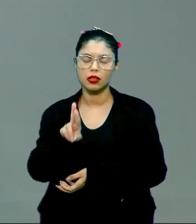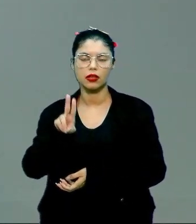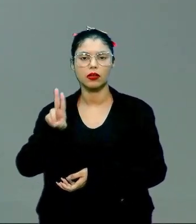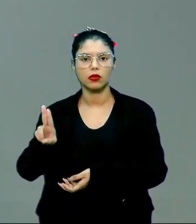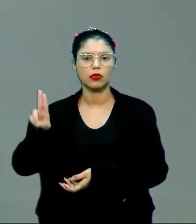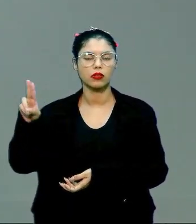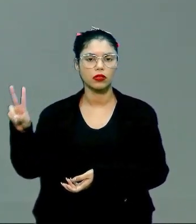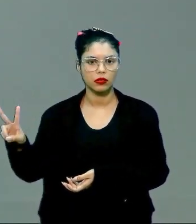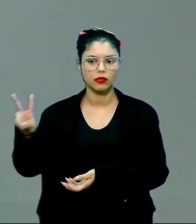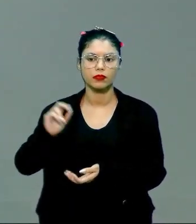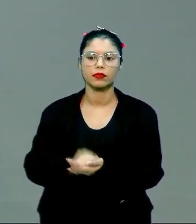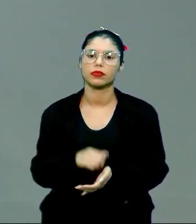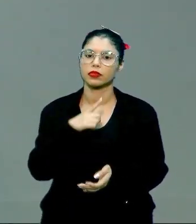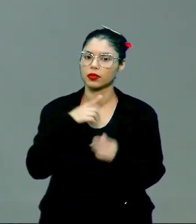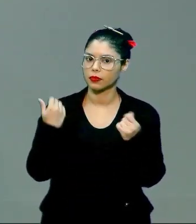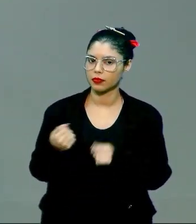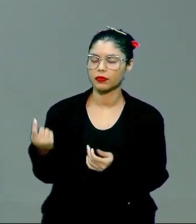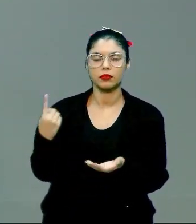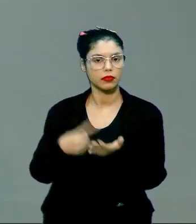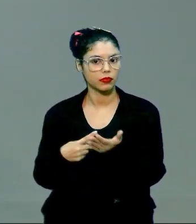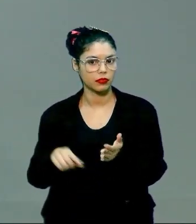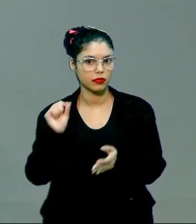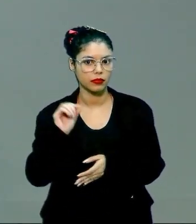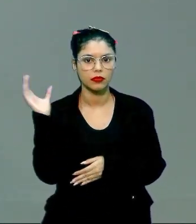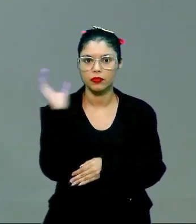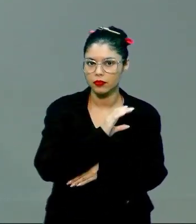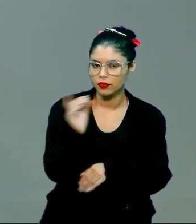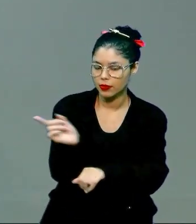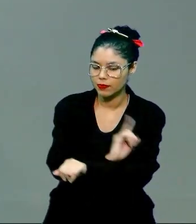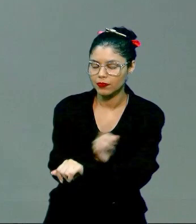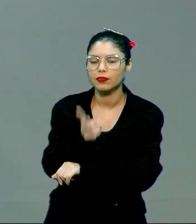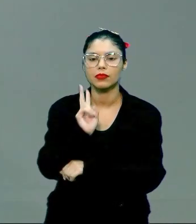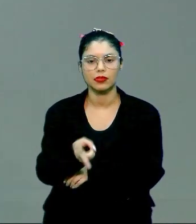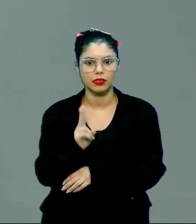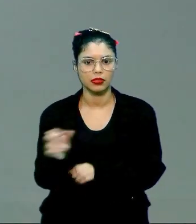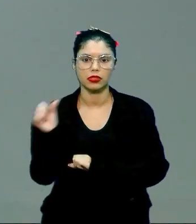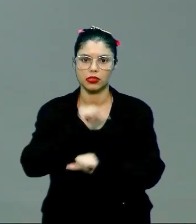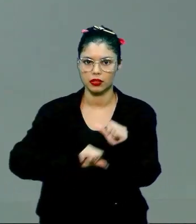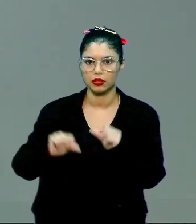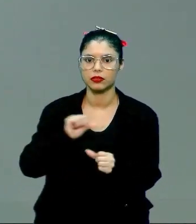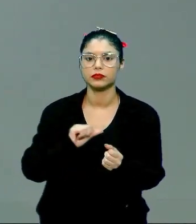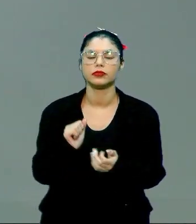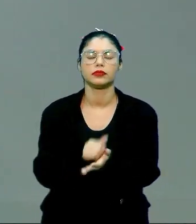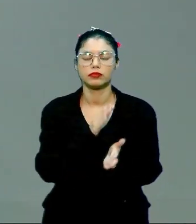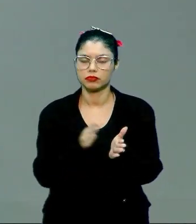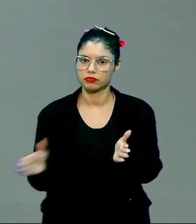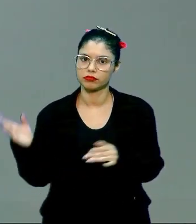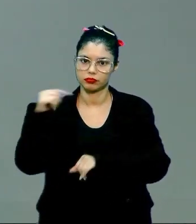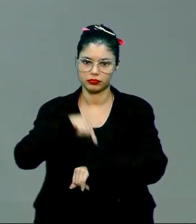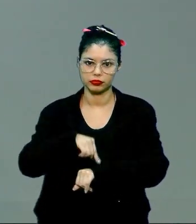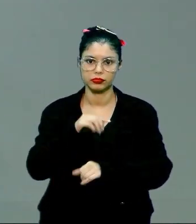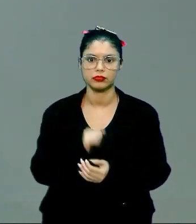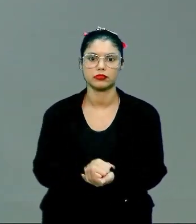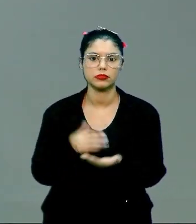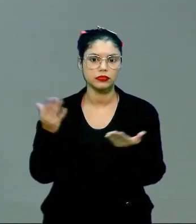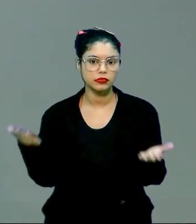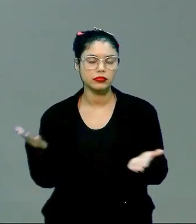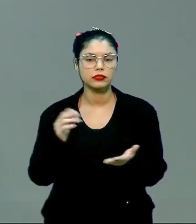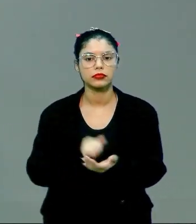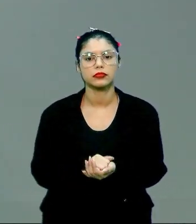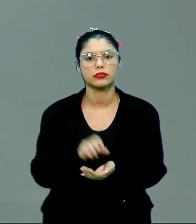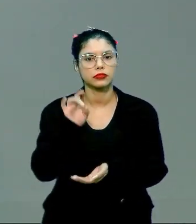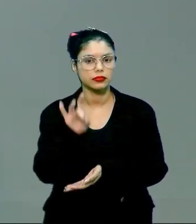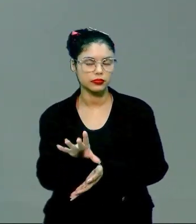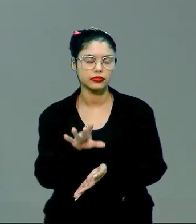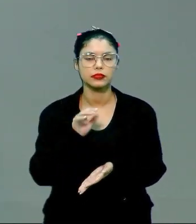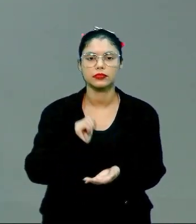uniformemente variado, a gente tem de levar em consideração que a velocidade ela vai ser alterada ao decorrer do tempo. Então,